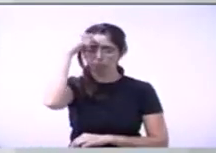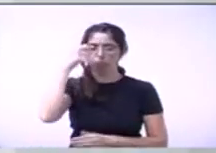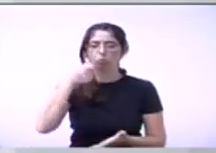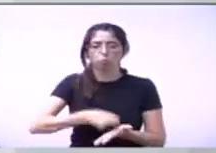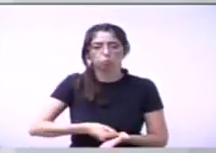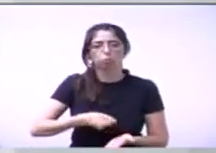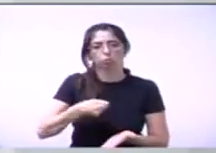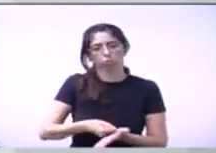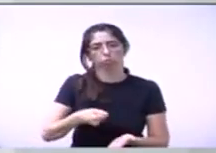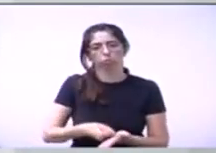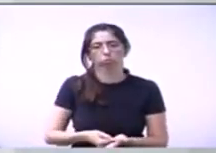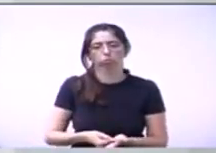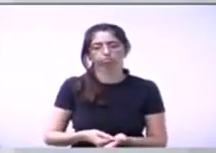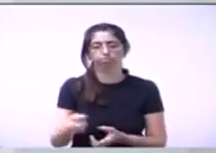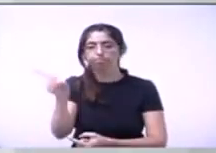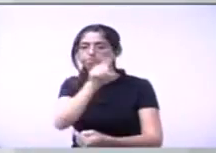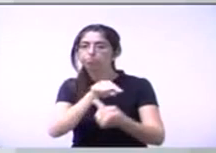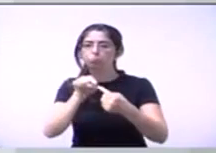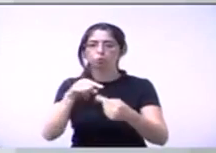só: